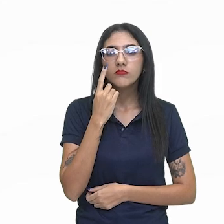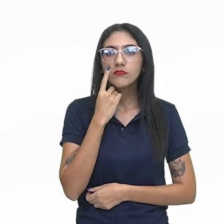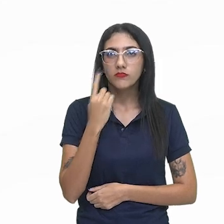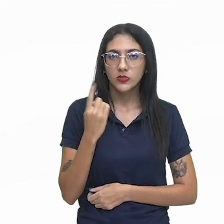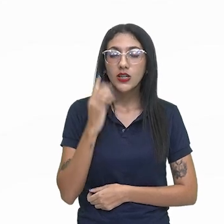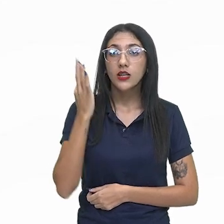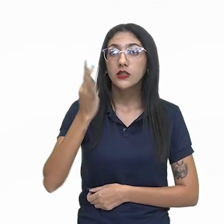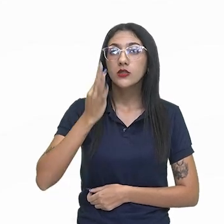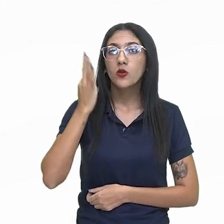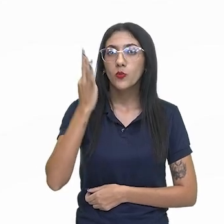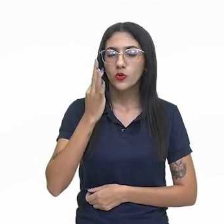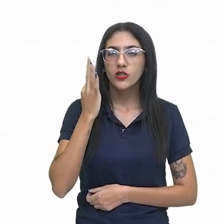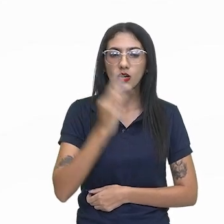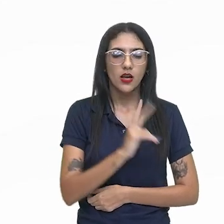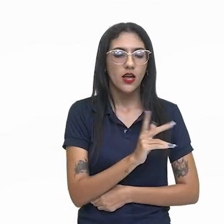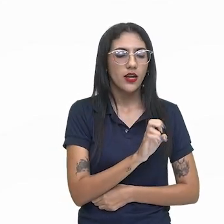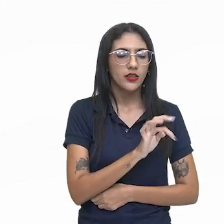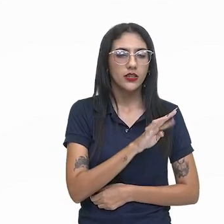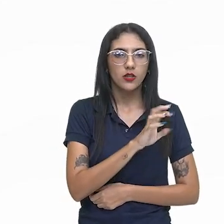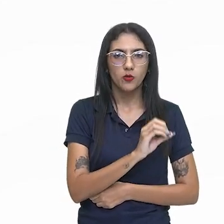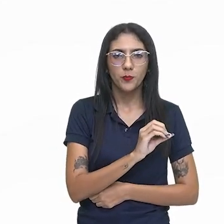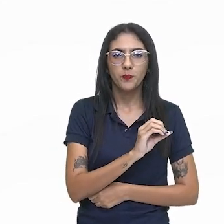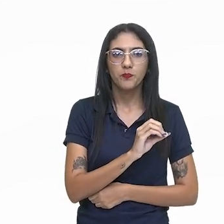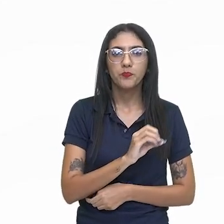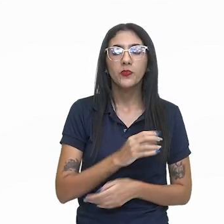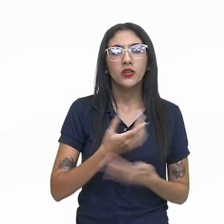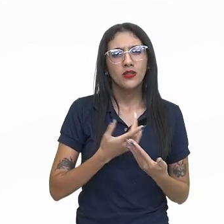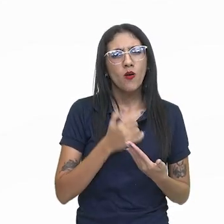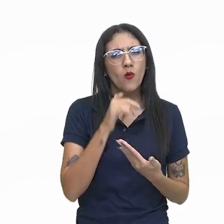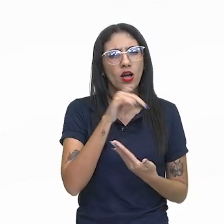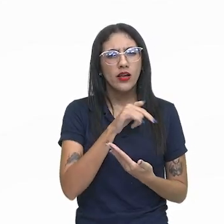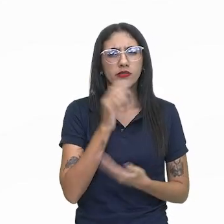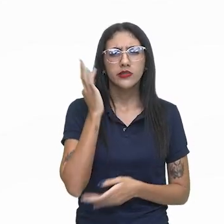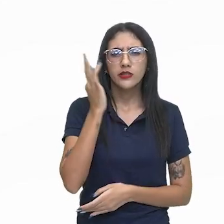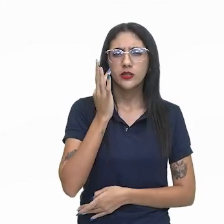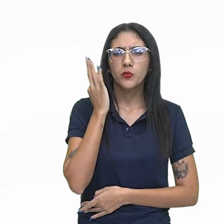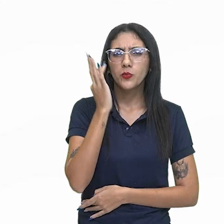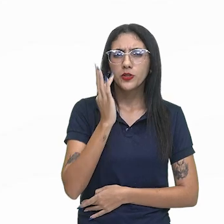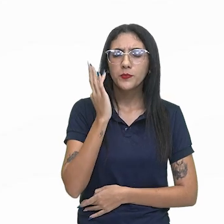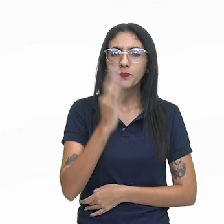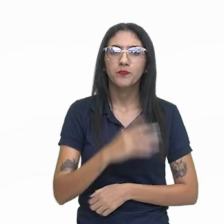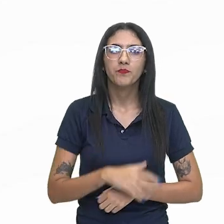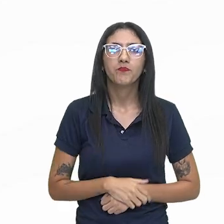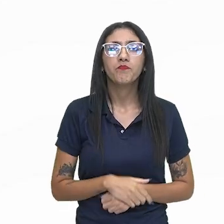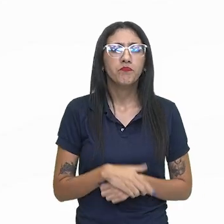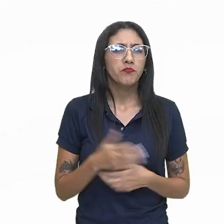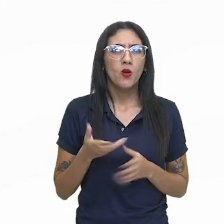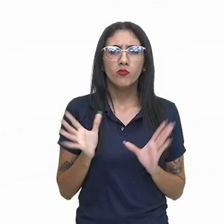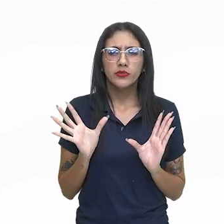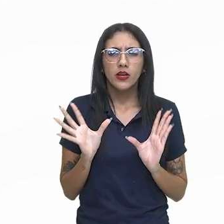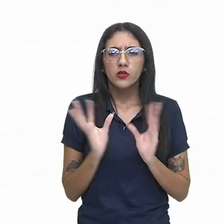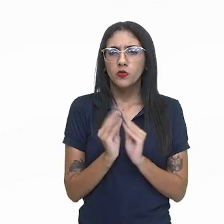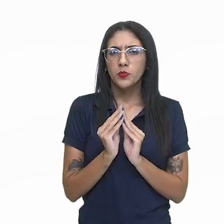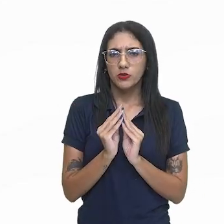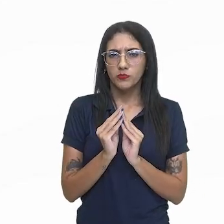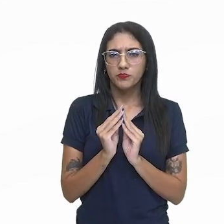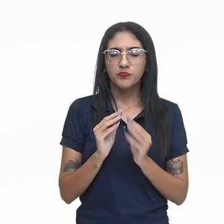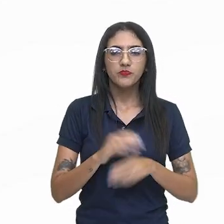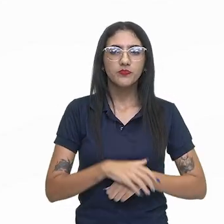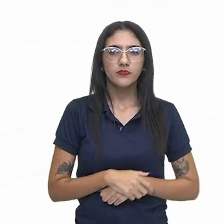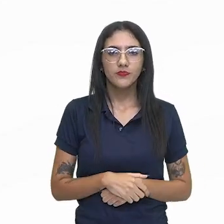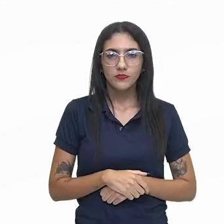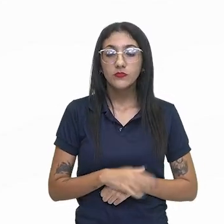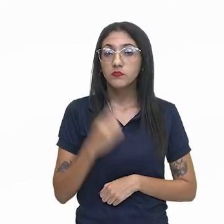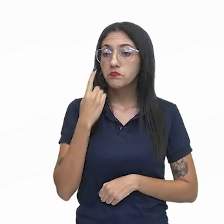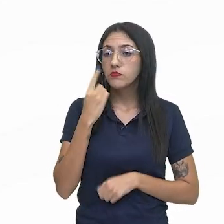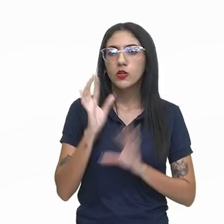na teoria heterotrófica. Então, a fermentação, atualmente, né, resumidamente, ela começa a partir aí